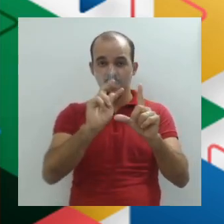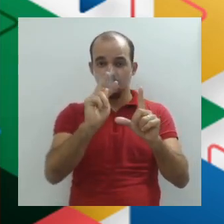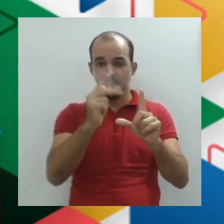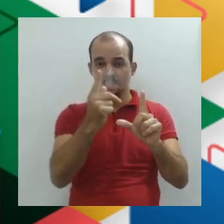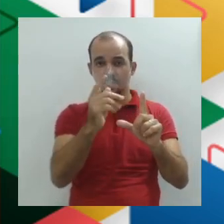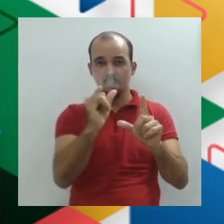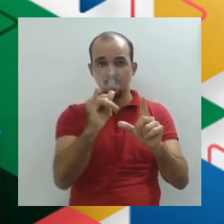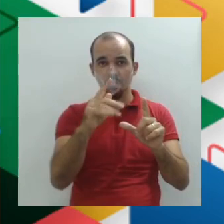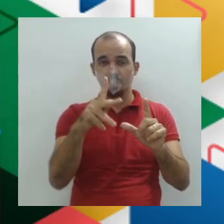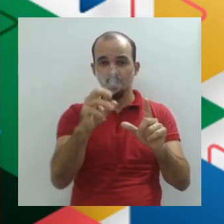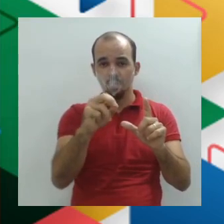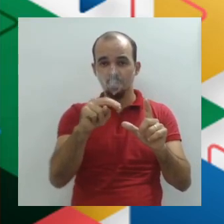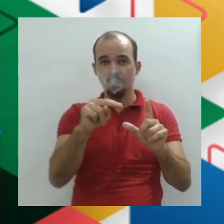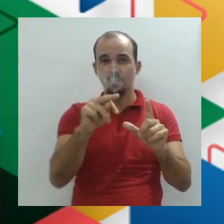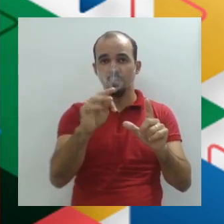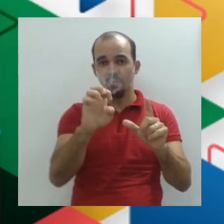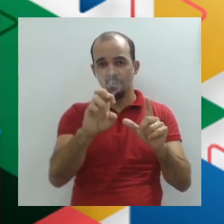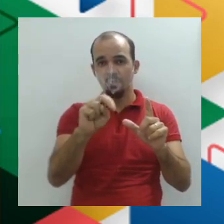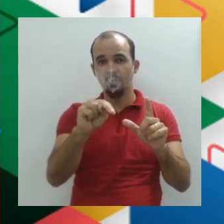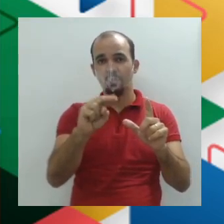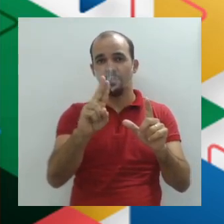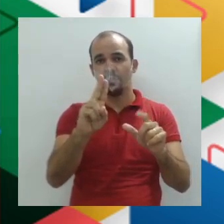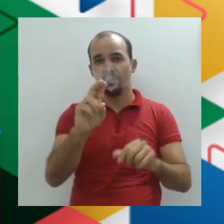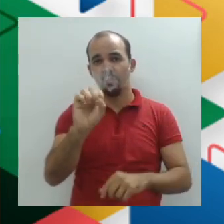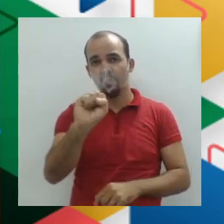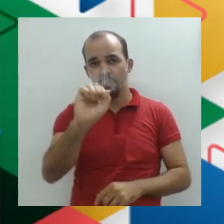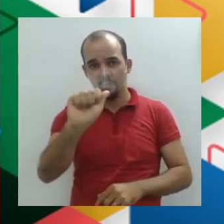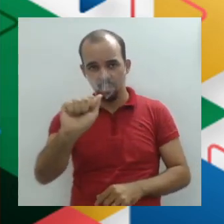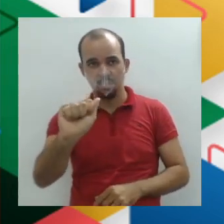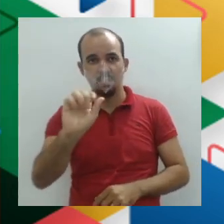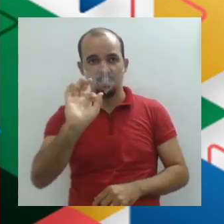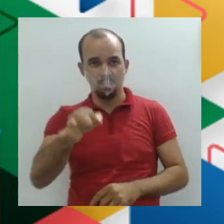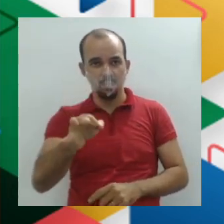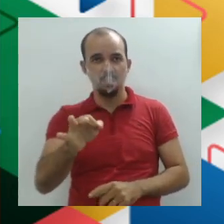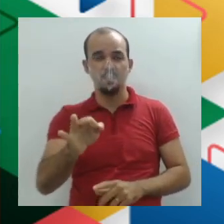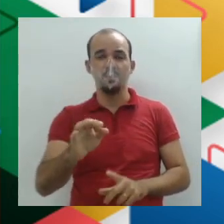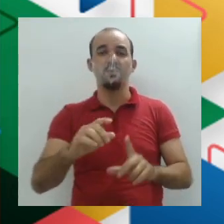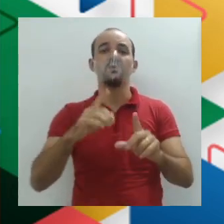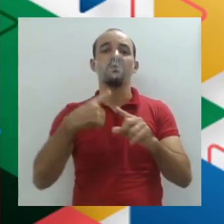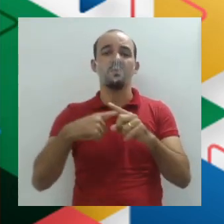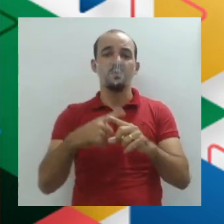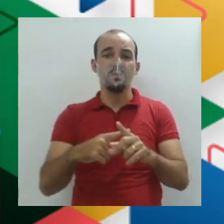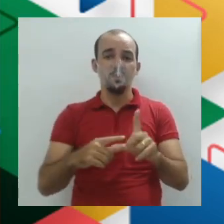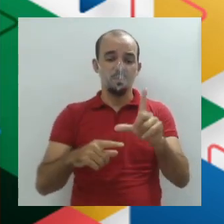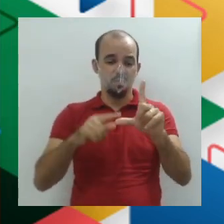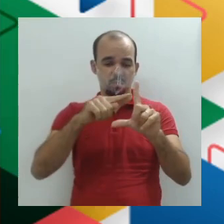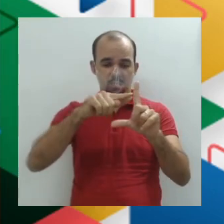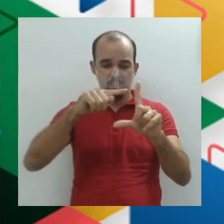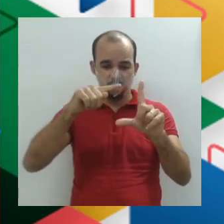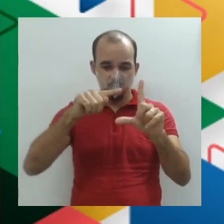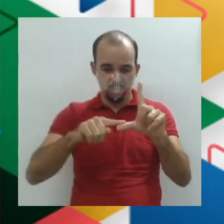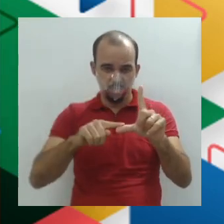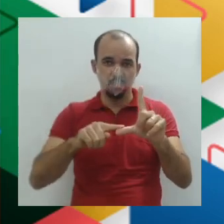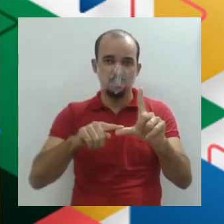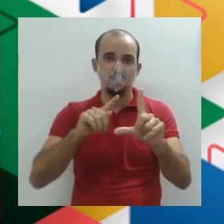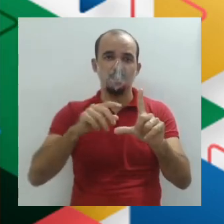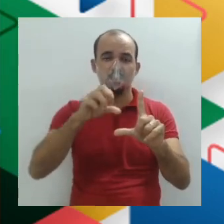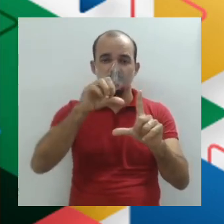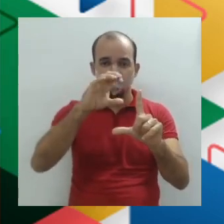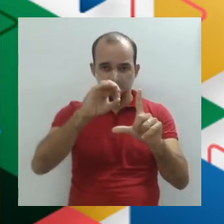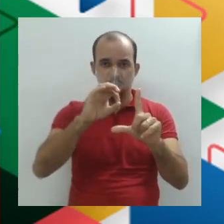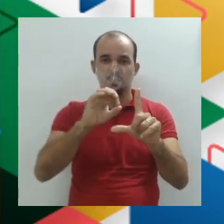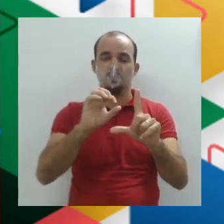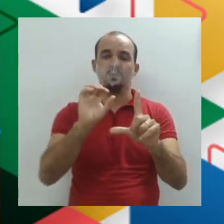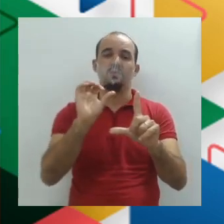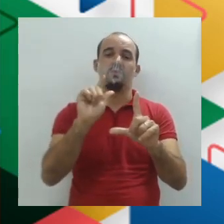outros lados, esse aqui, ó, e esse aqui, que formam o ângulo de 90 graus. Logo, a gente chama esses dois lados de